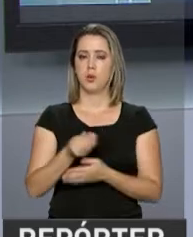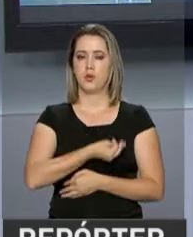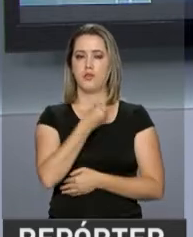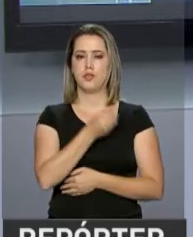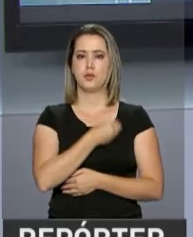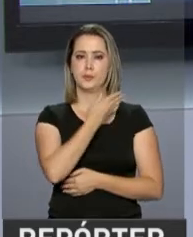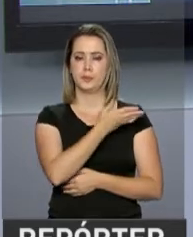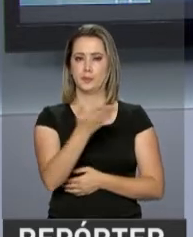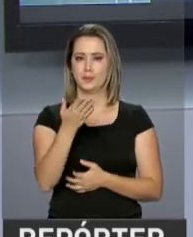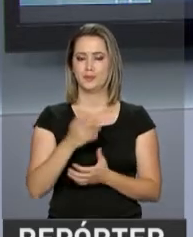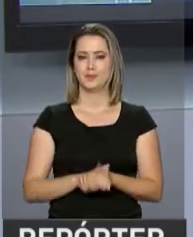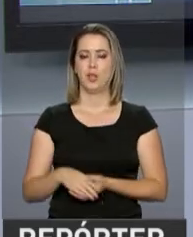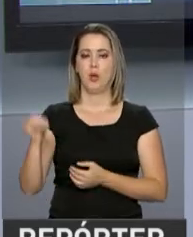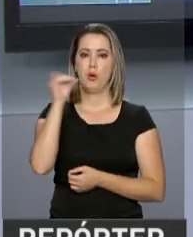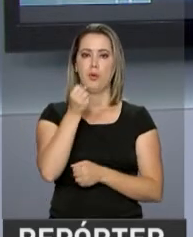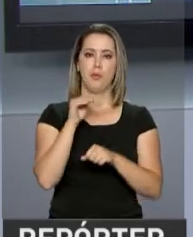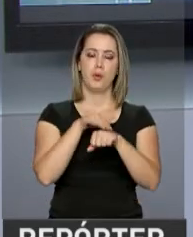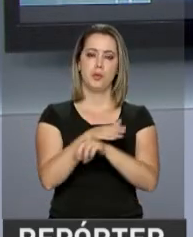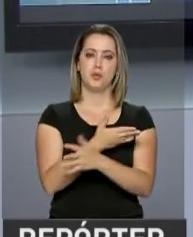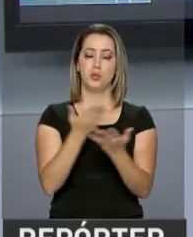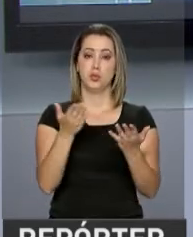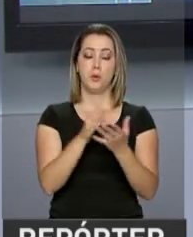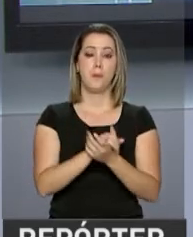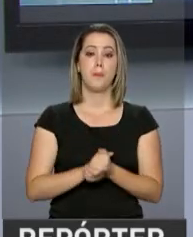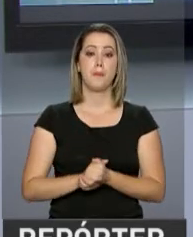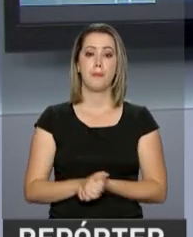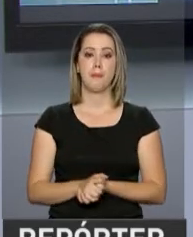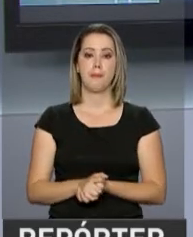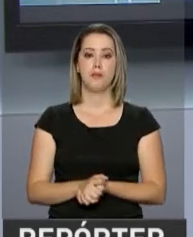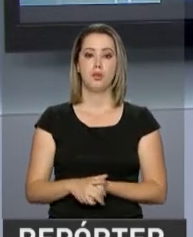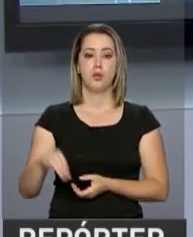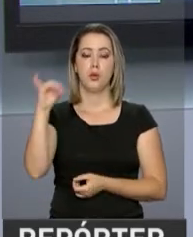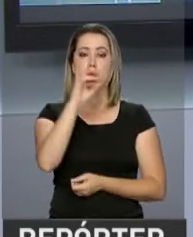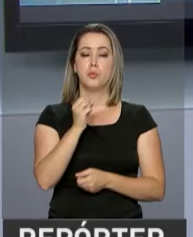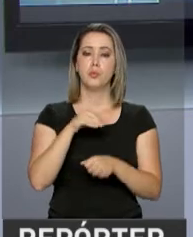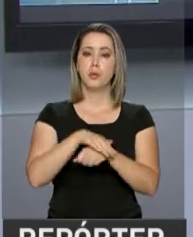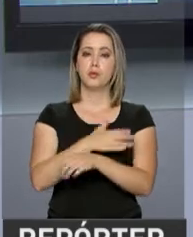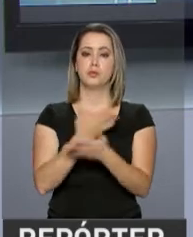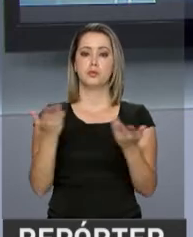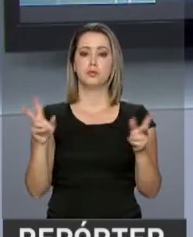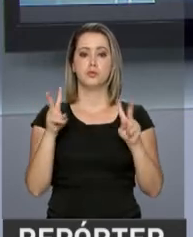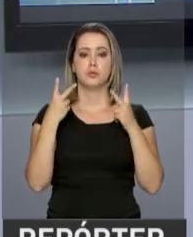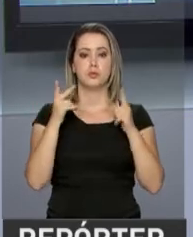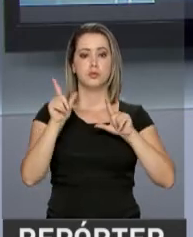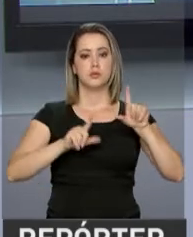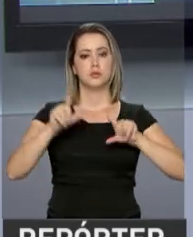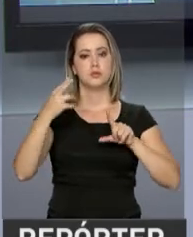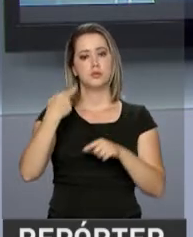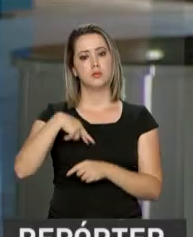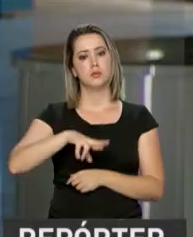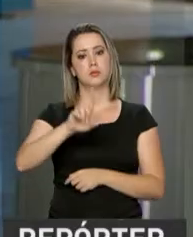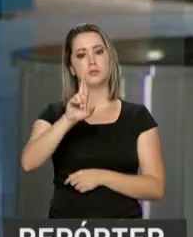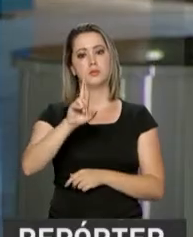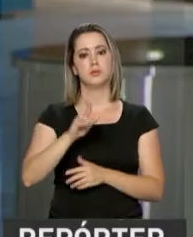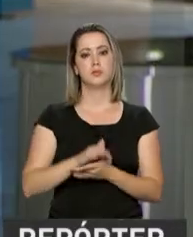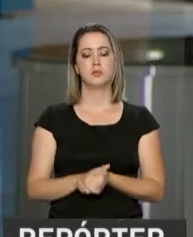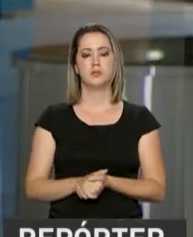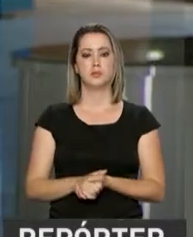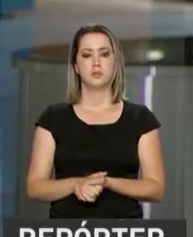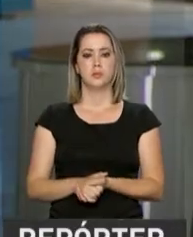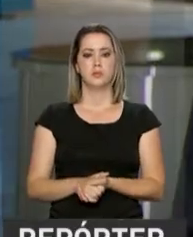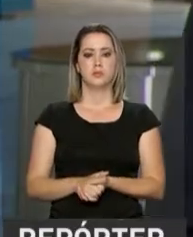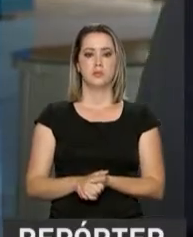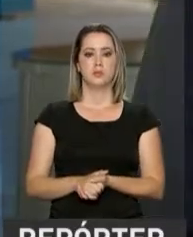vivo olá paulo boa noite pra você boa noite roberto boa noite a todos que nos assistem na tv nbr